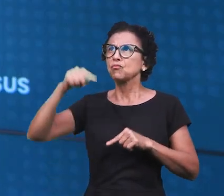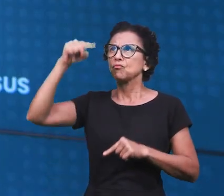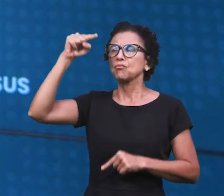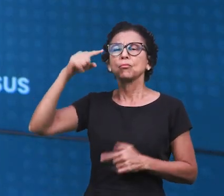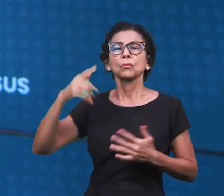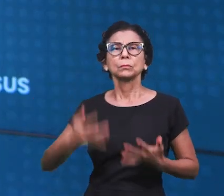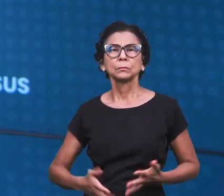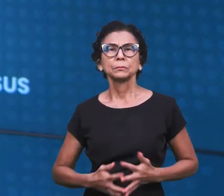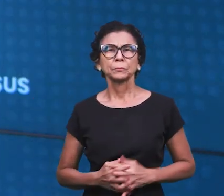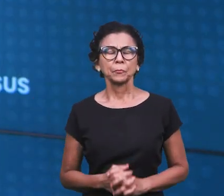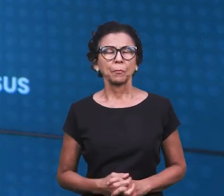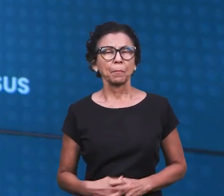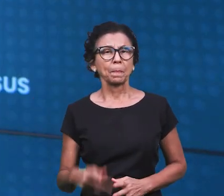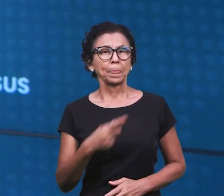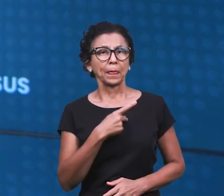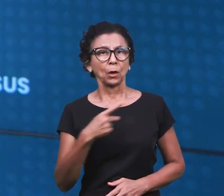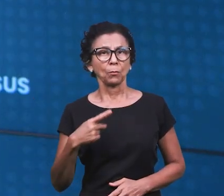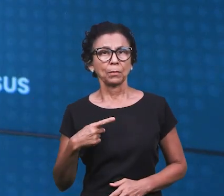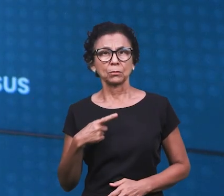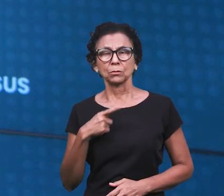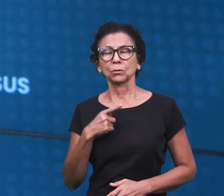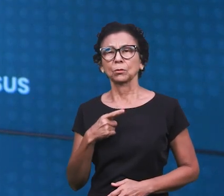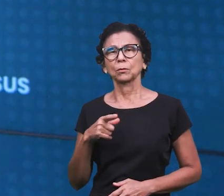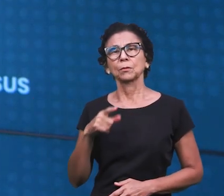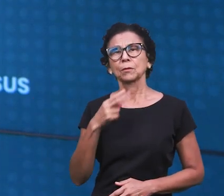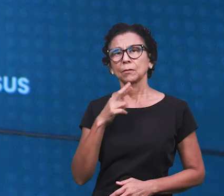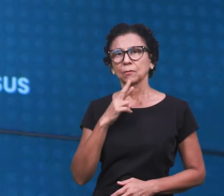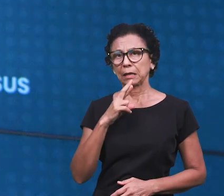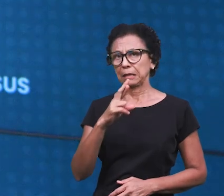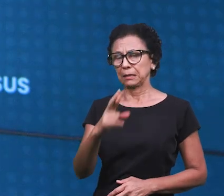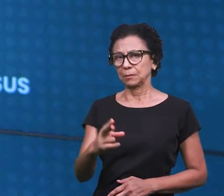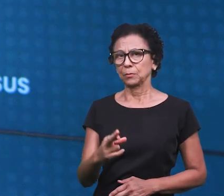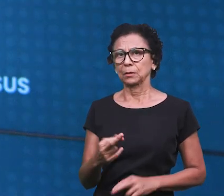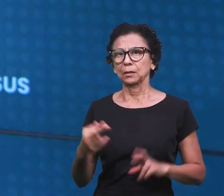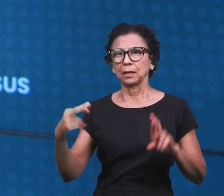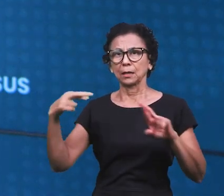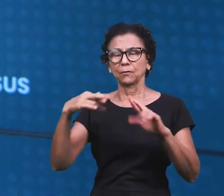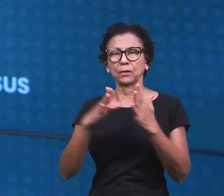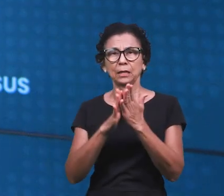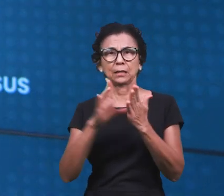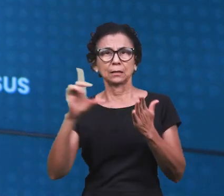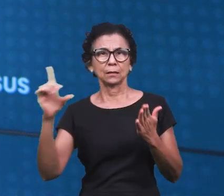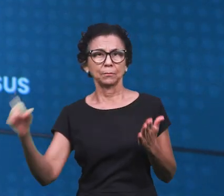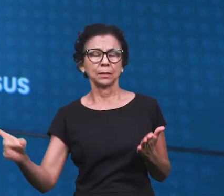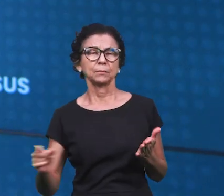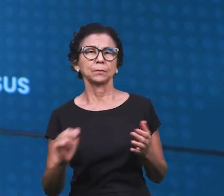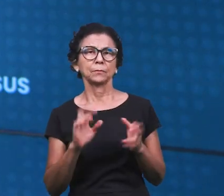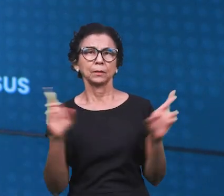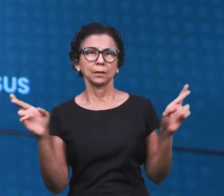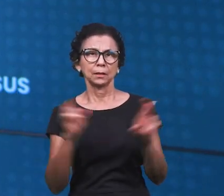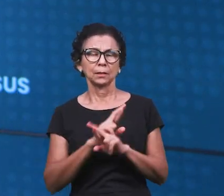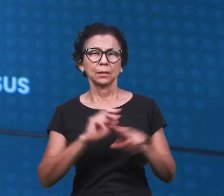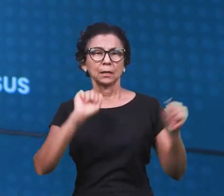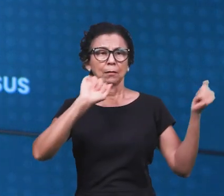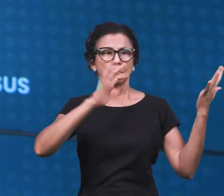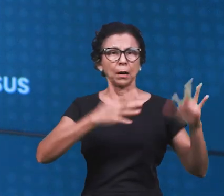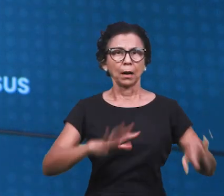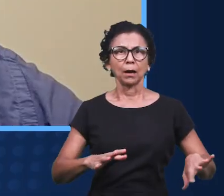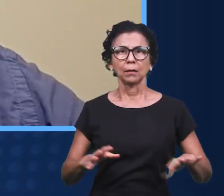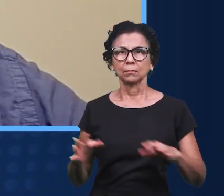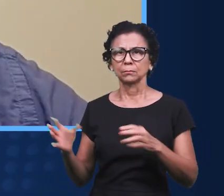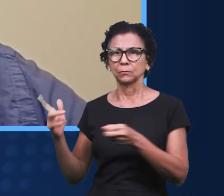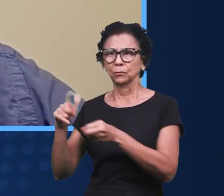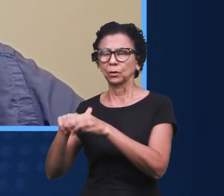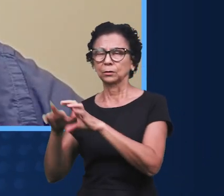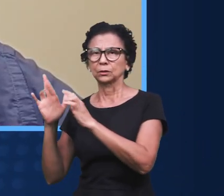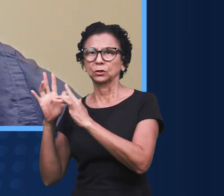pastor Marco Saúde vai responder com textos bíblicos sobre a relação entre terremotos e a volta de Jesus.